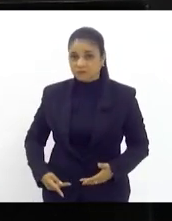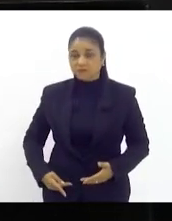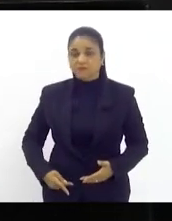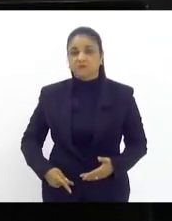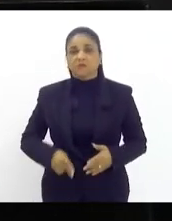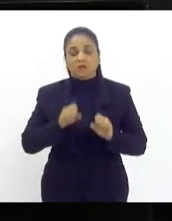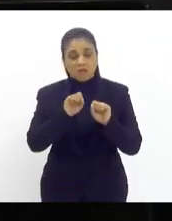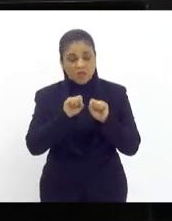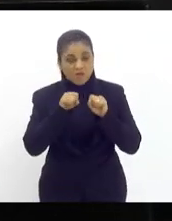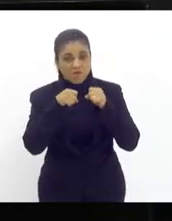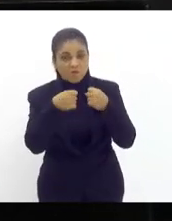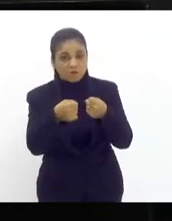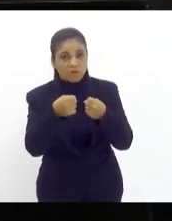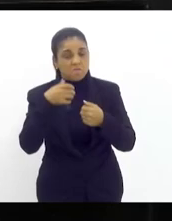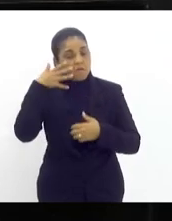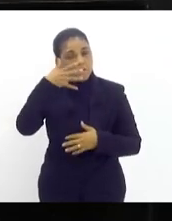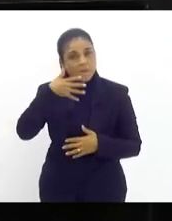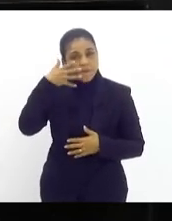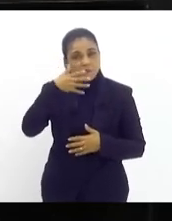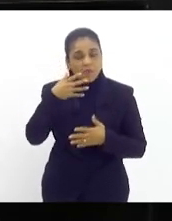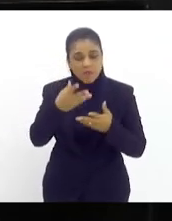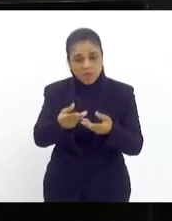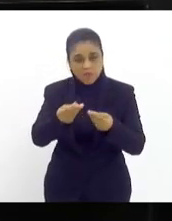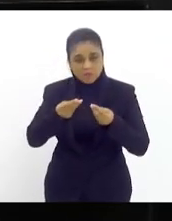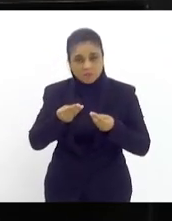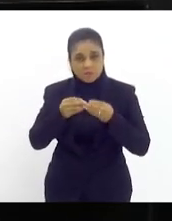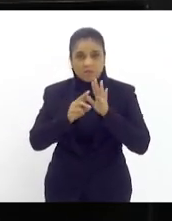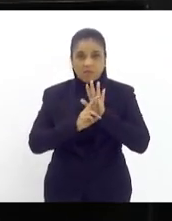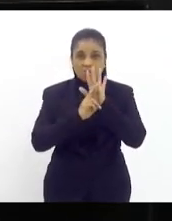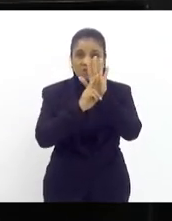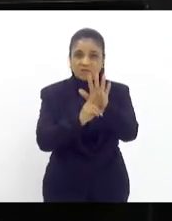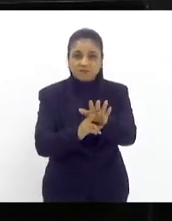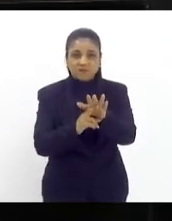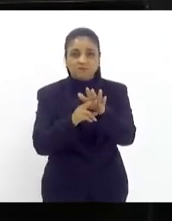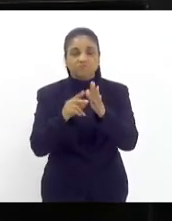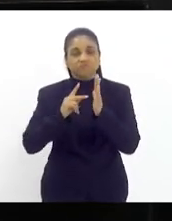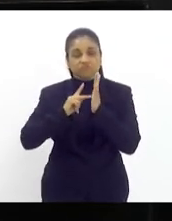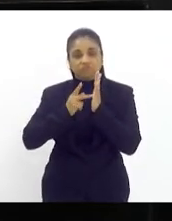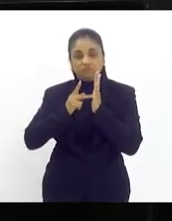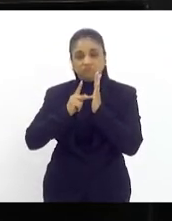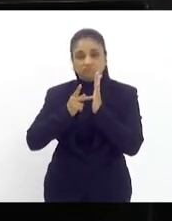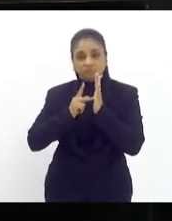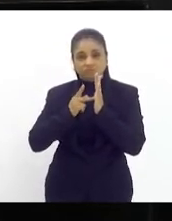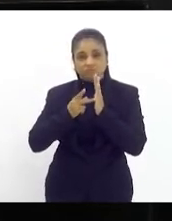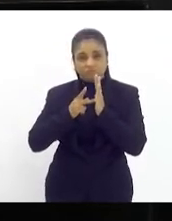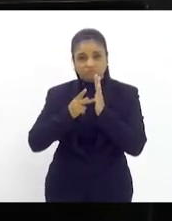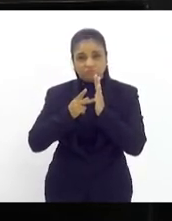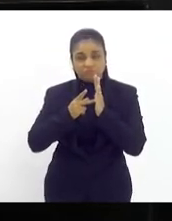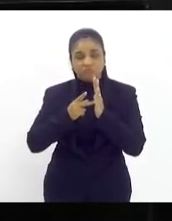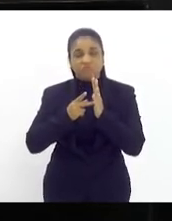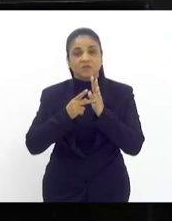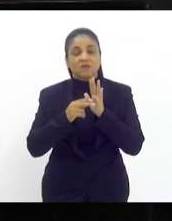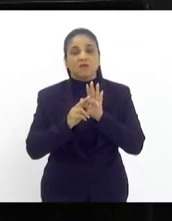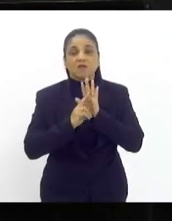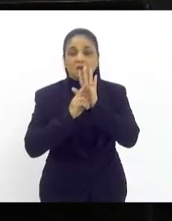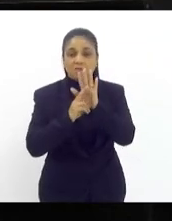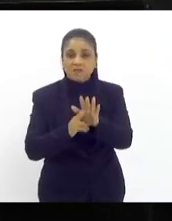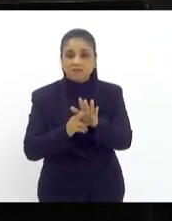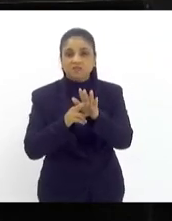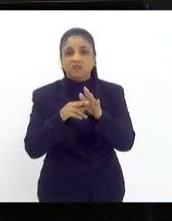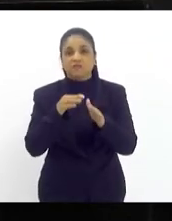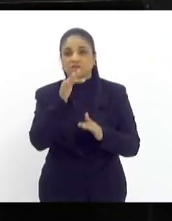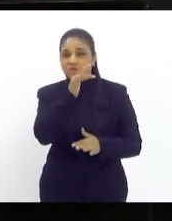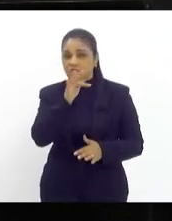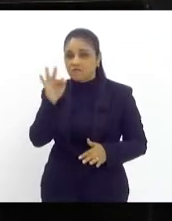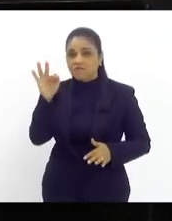para reforçar o que disse recebi hoje representantes da Nova Central Sindical recebi representante de federações